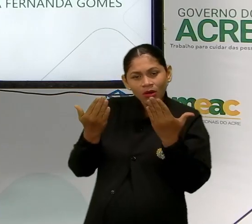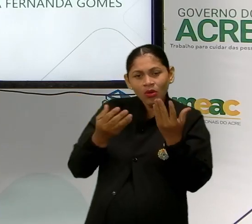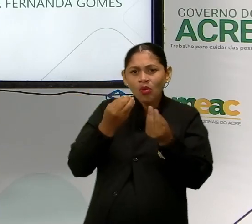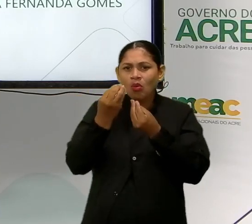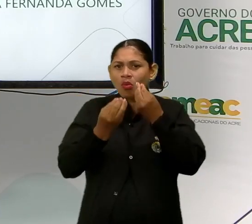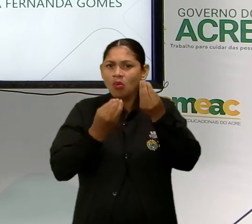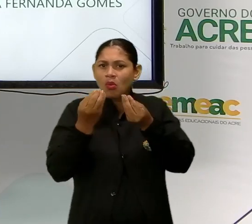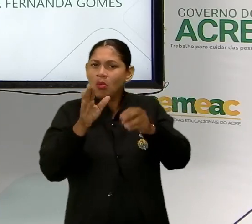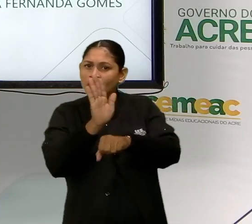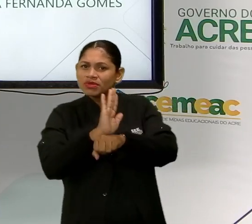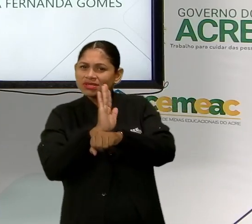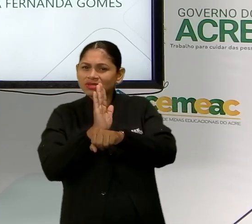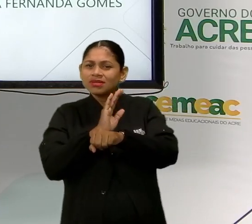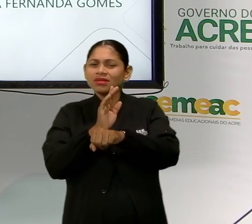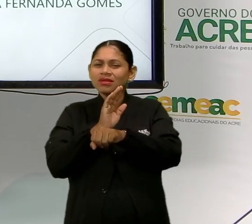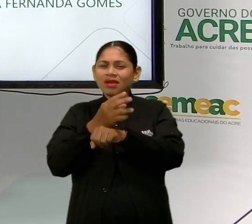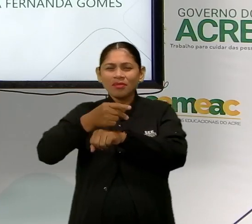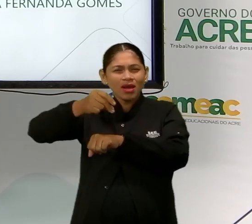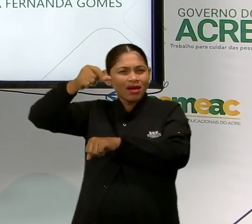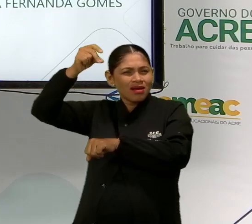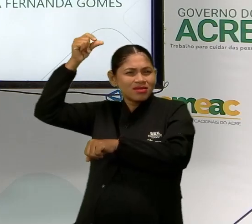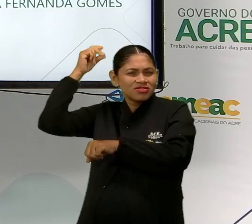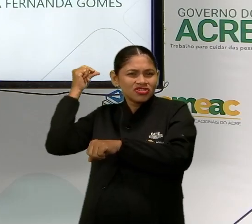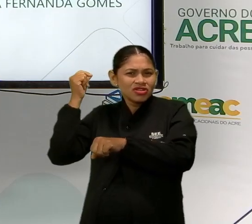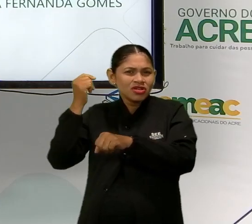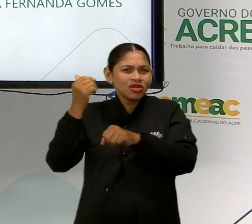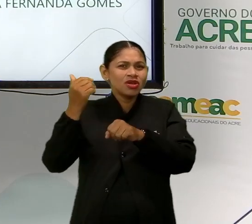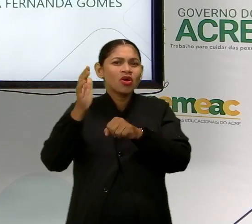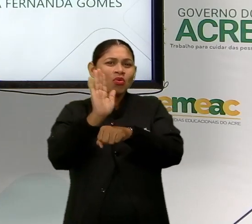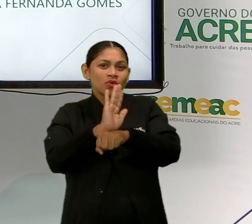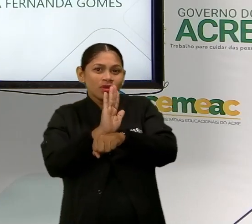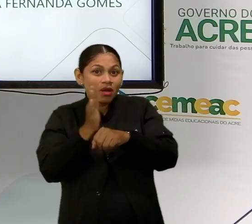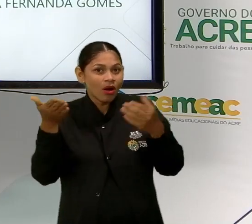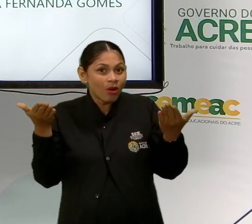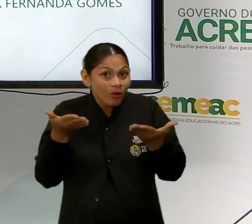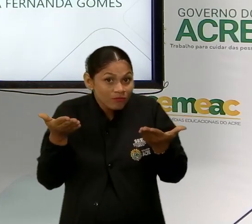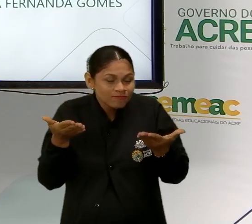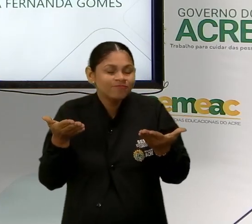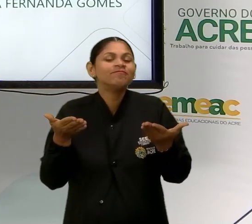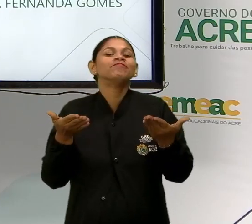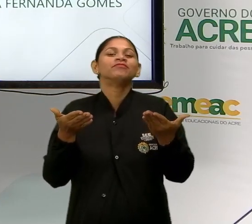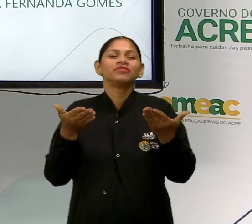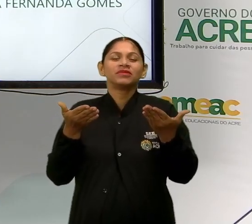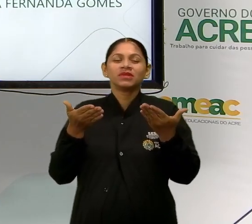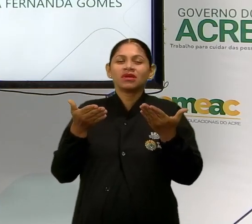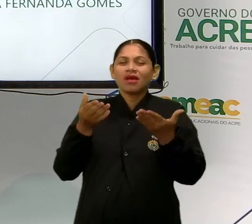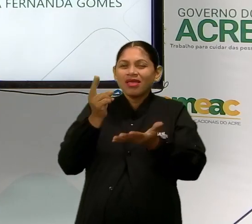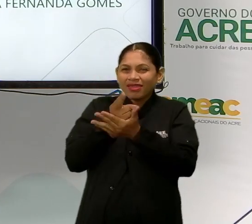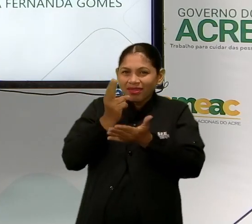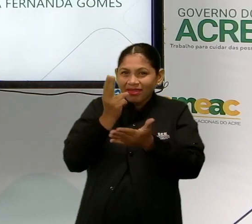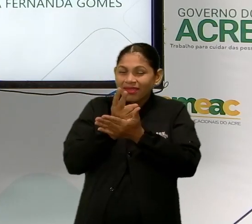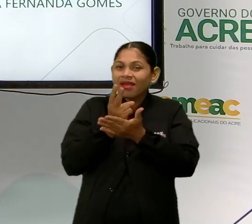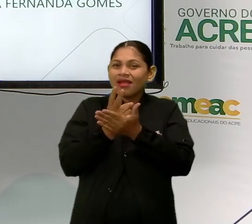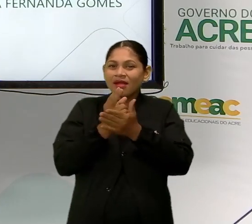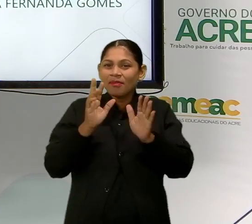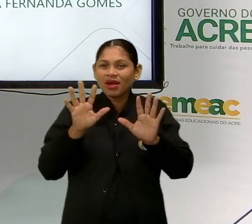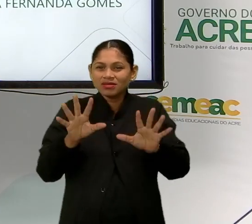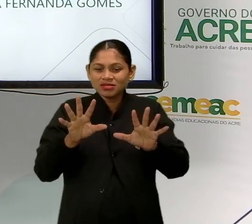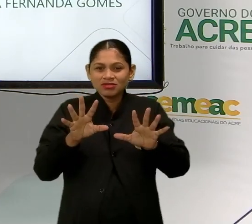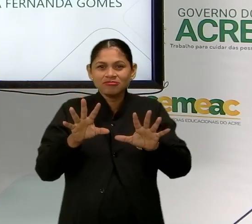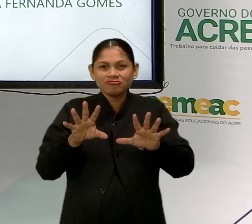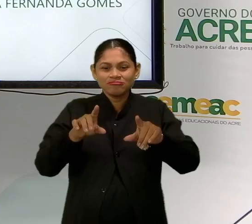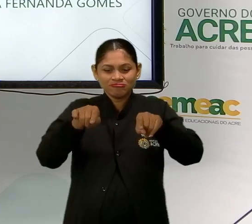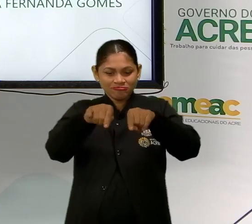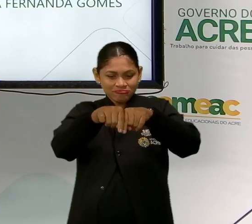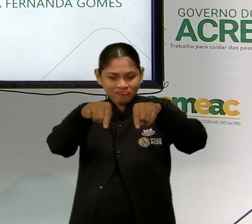de hoje e o cinema de antigamente? Será que sempre foi assim? Essa coisa pomposa, né? Uma sala